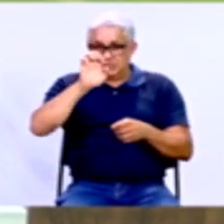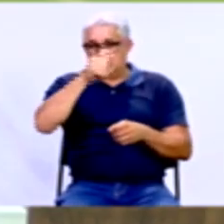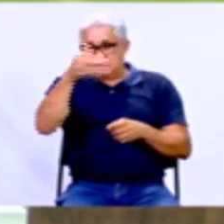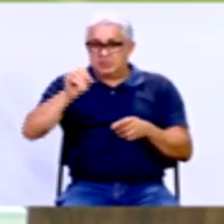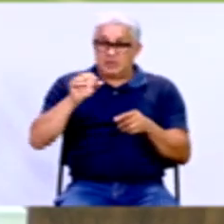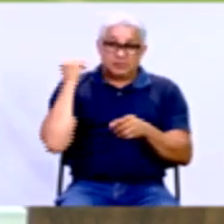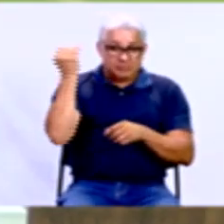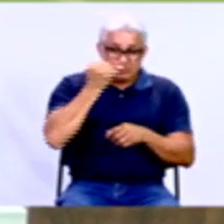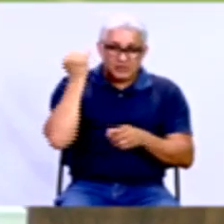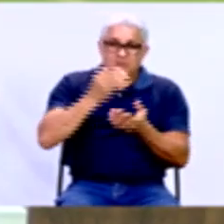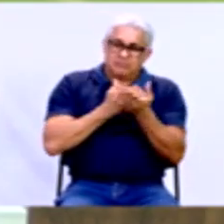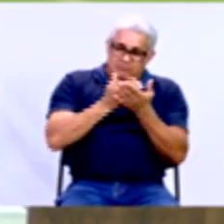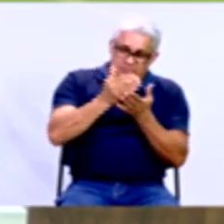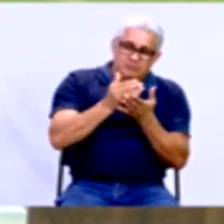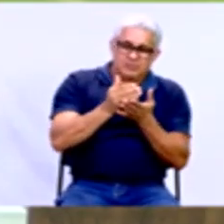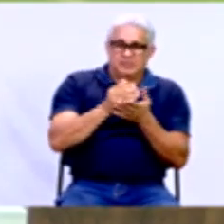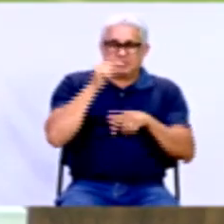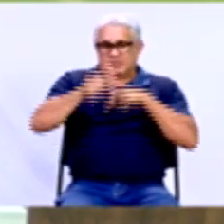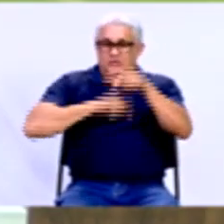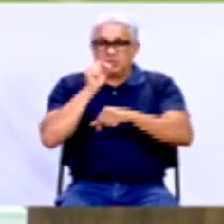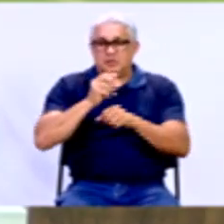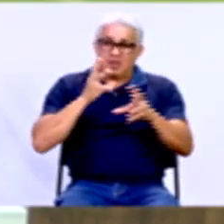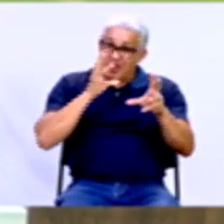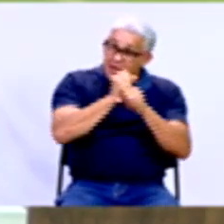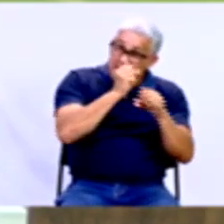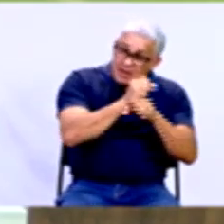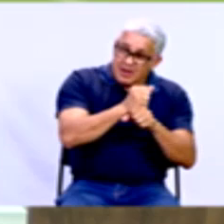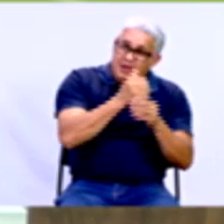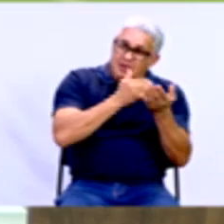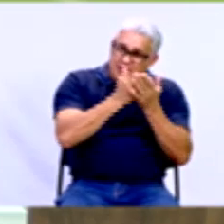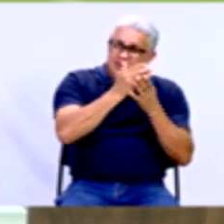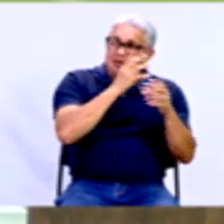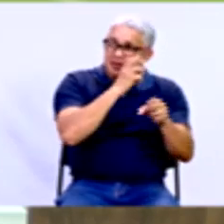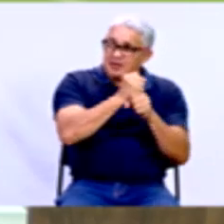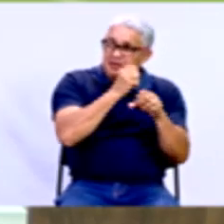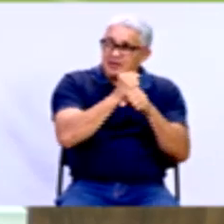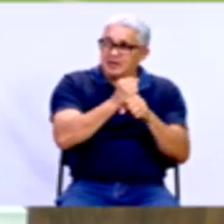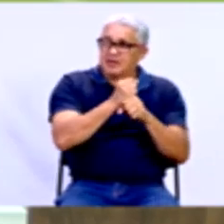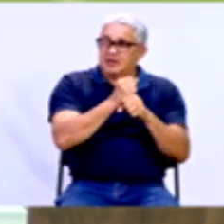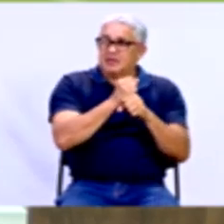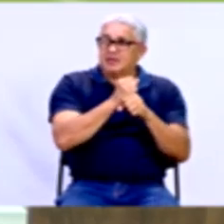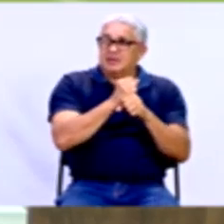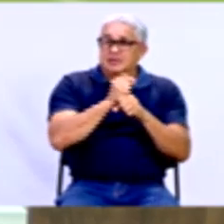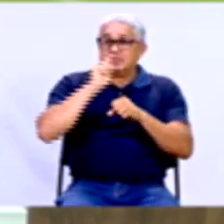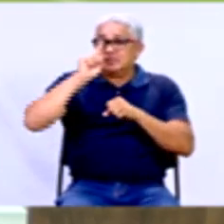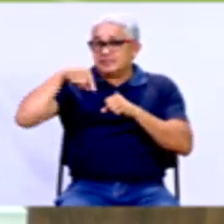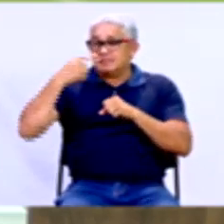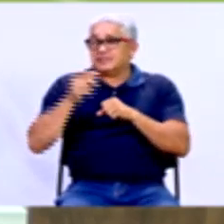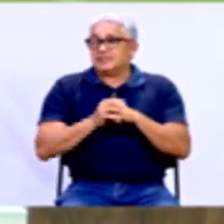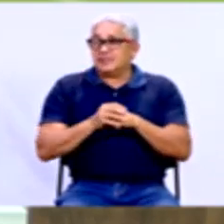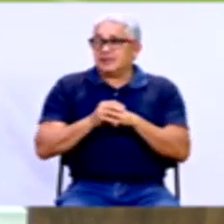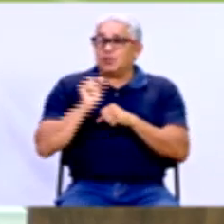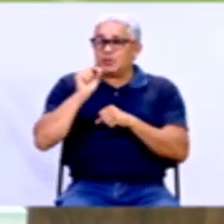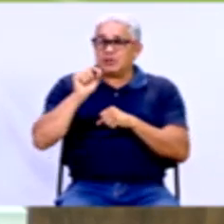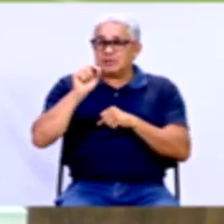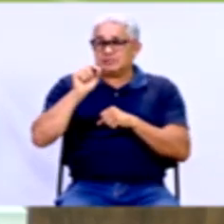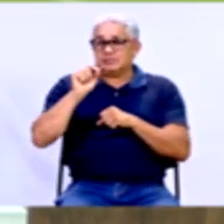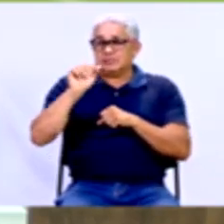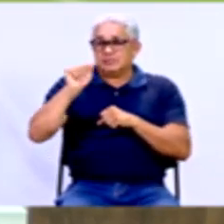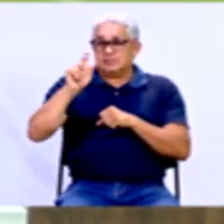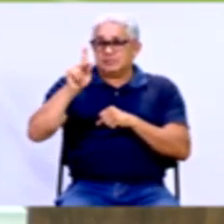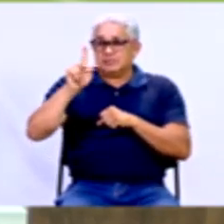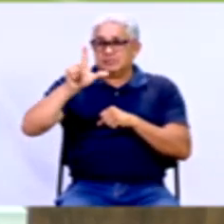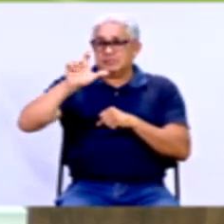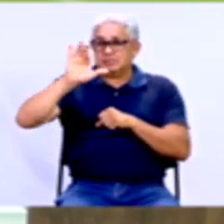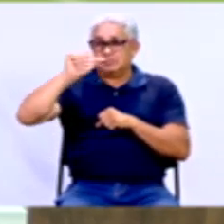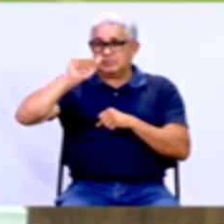utilizar. No início, a gente vai trabalhar mais os cálculos, né, professora? Vai ver bem a parte de cálculo, mas depois a gente vai ver as partes de aplicações mesmo desses